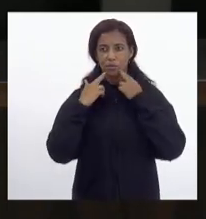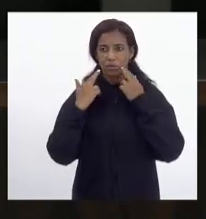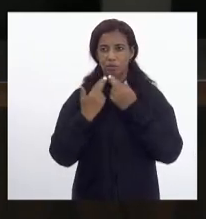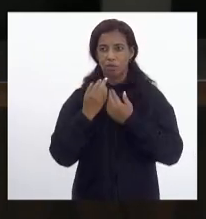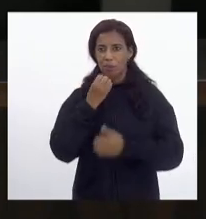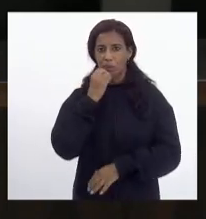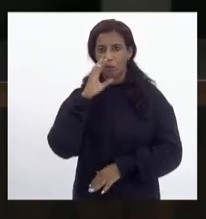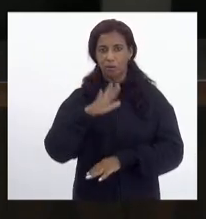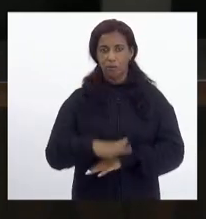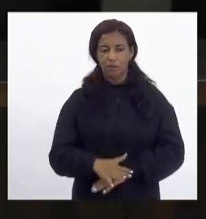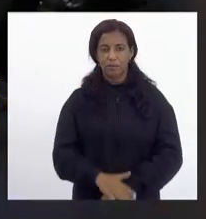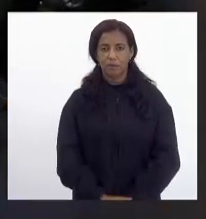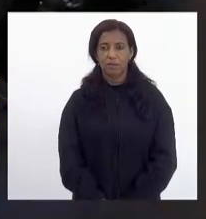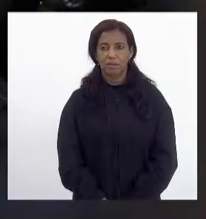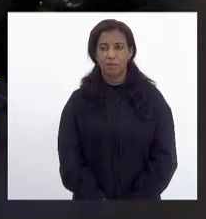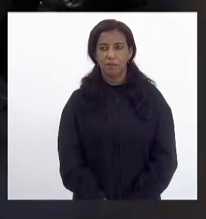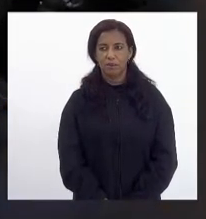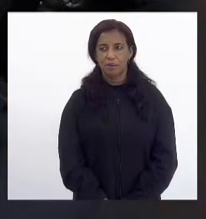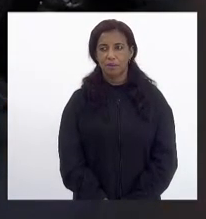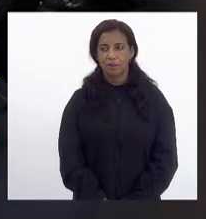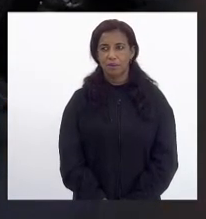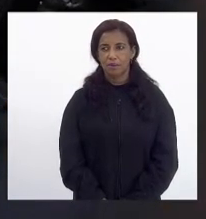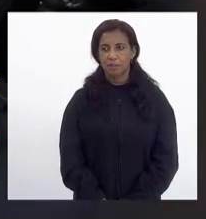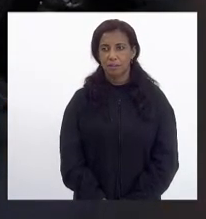Boa tarde a todos